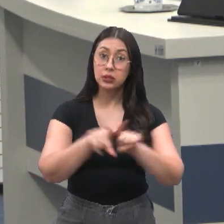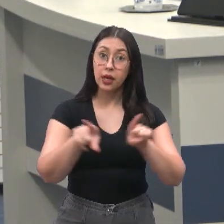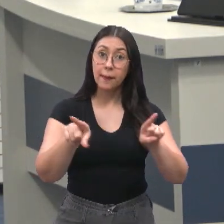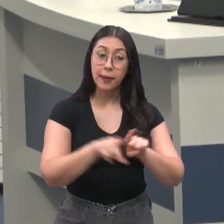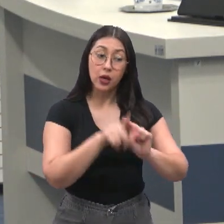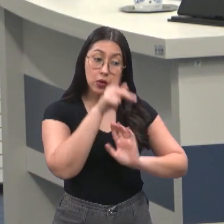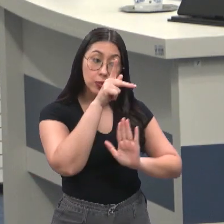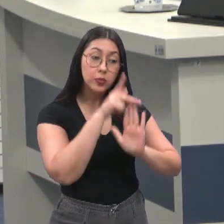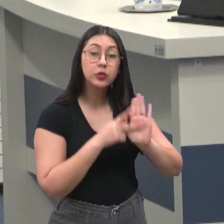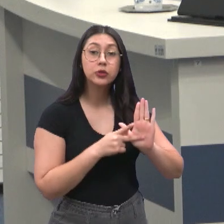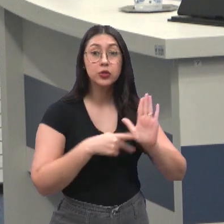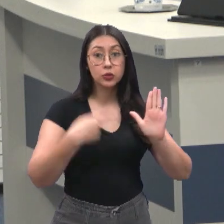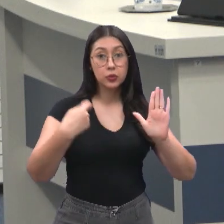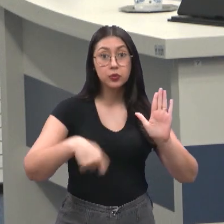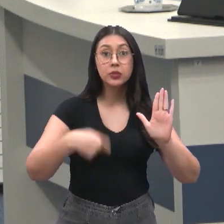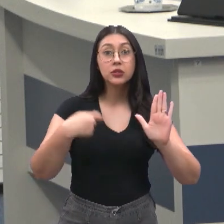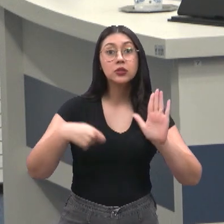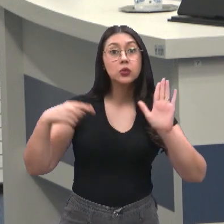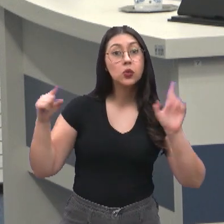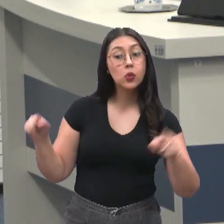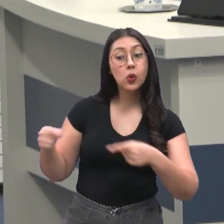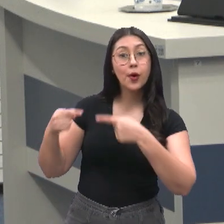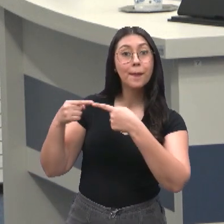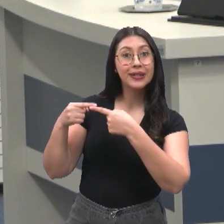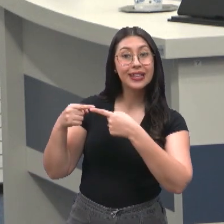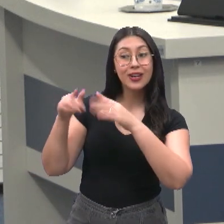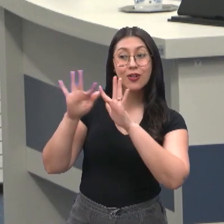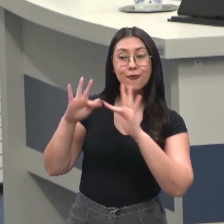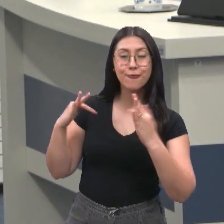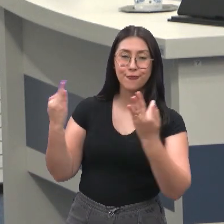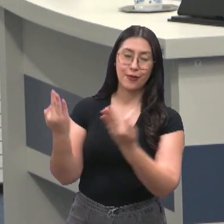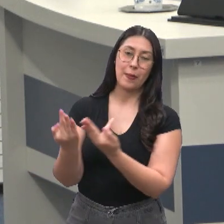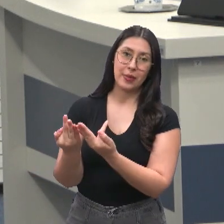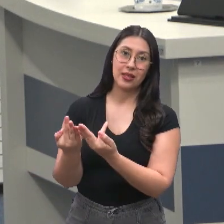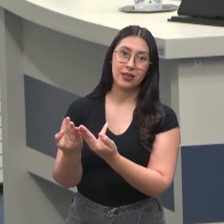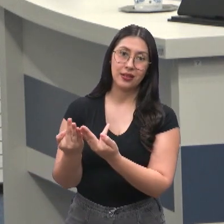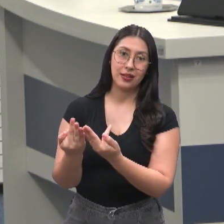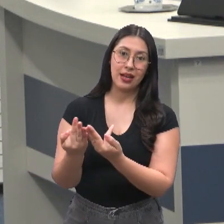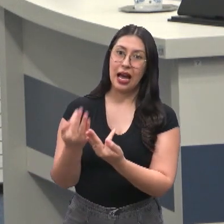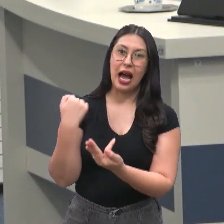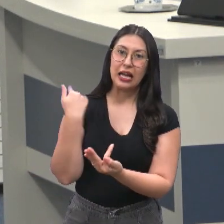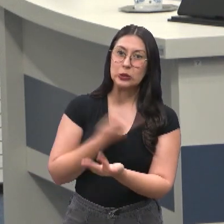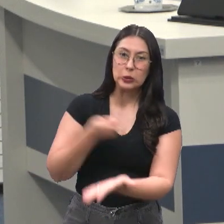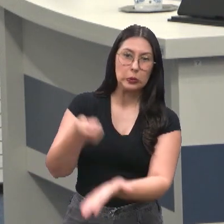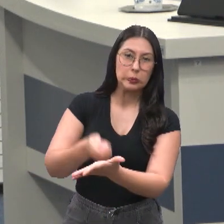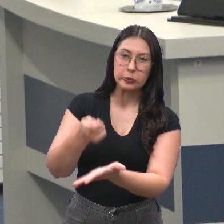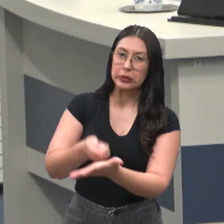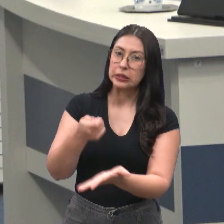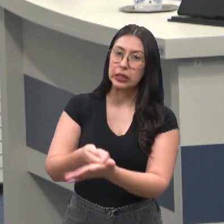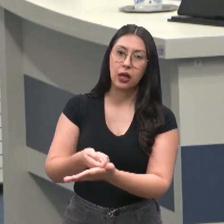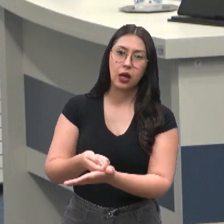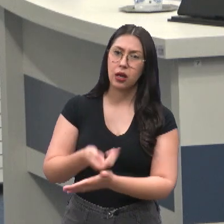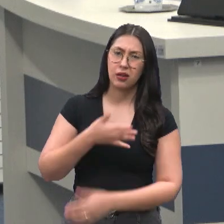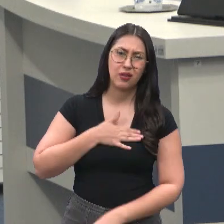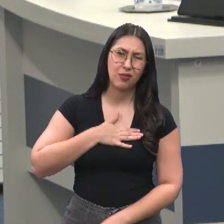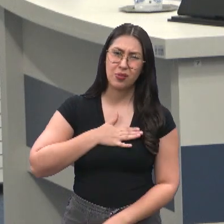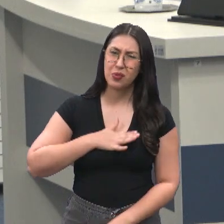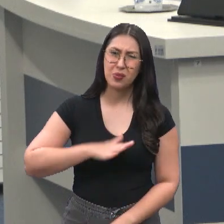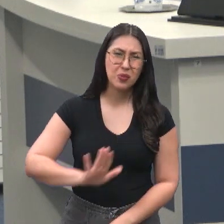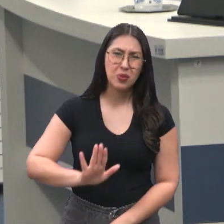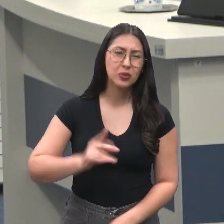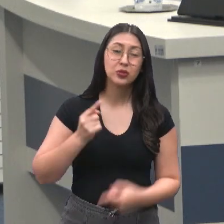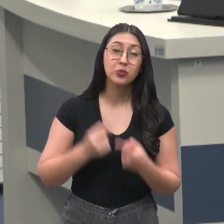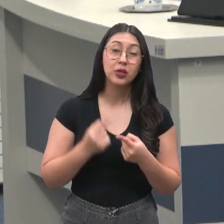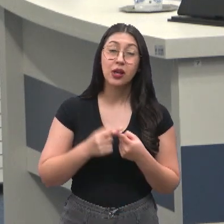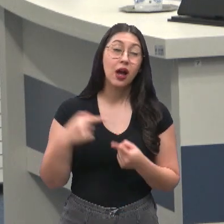ser de acordo com o desejo da família. Essa coisa da gente impor, eu não gosto muito, impositivo, porque a gente não